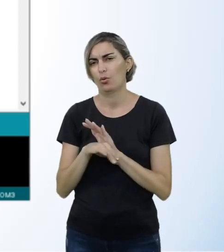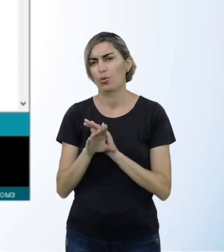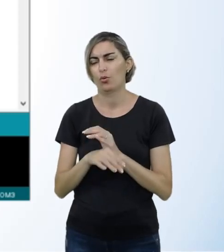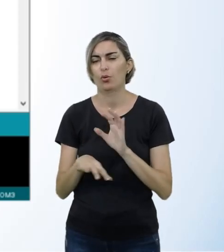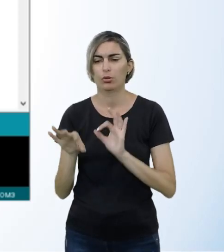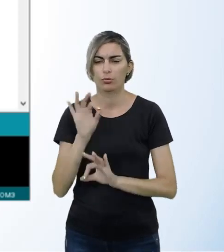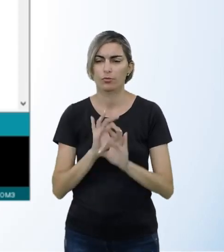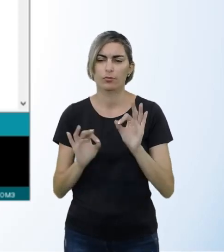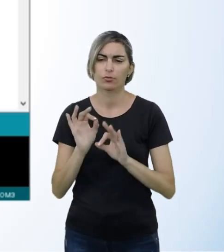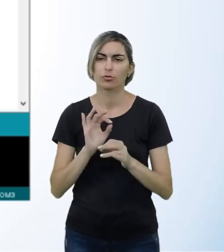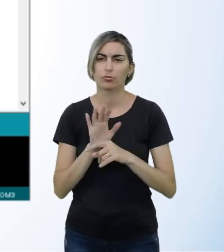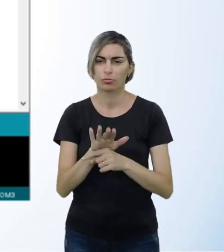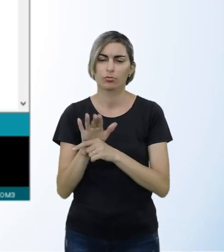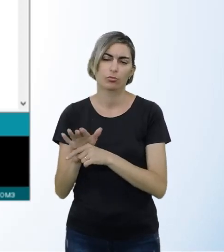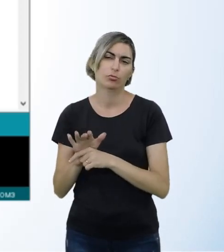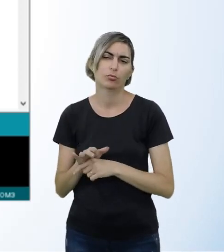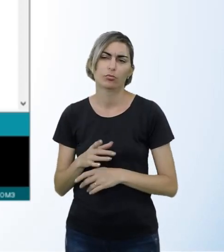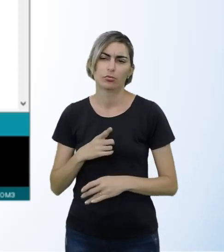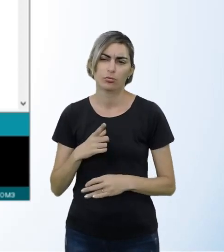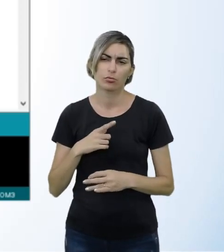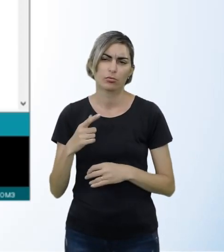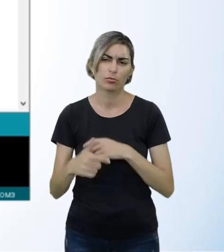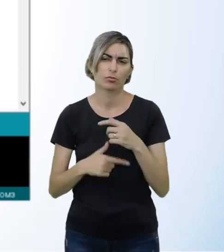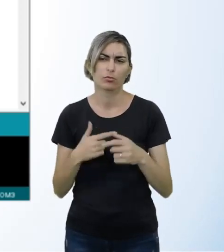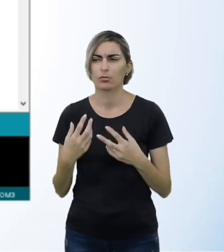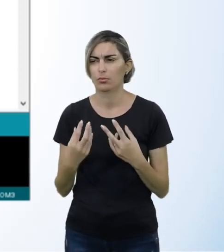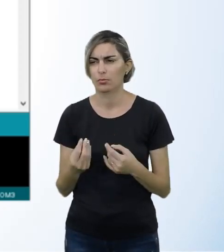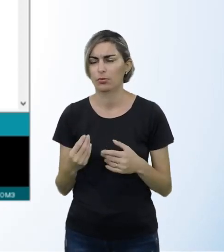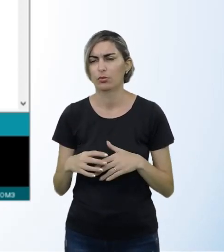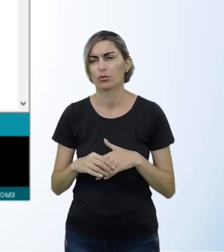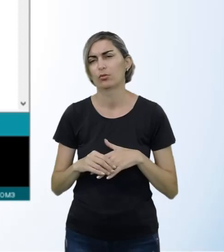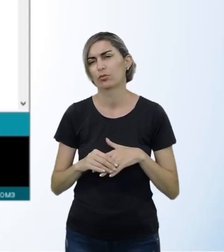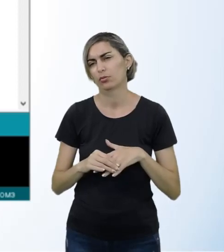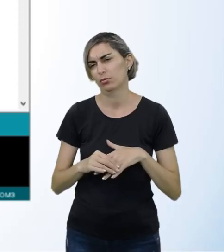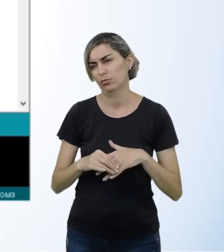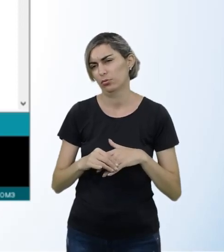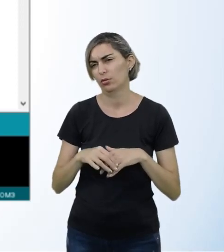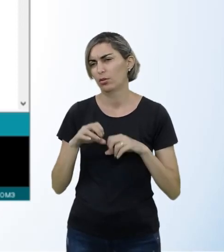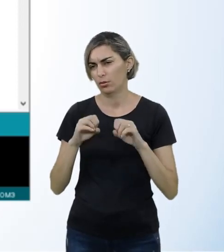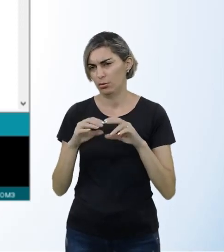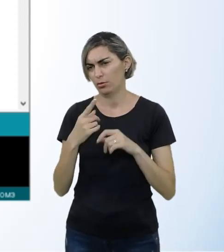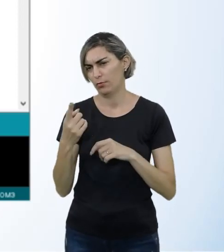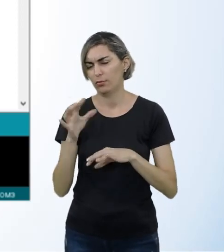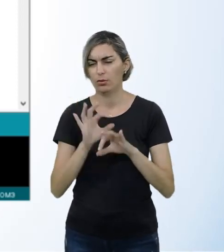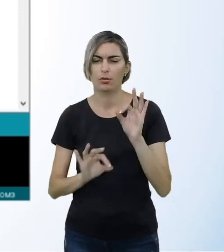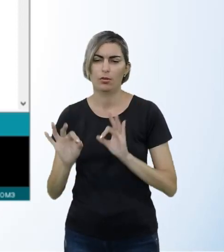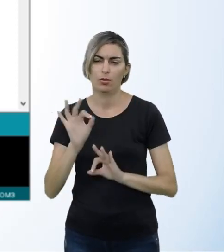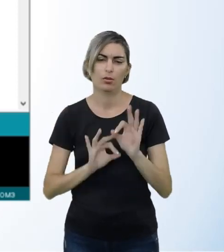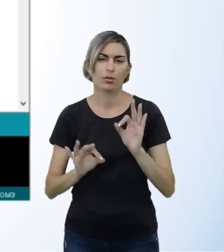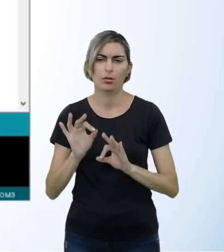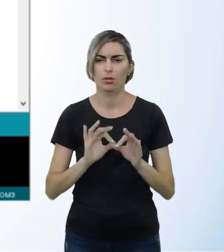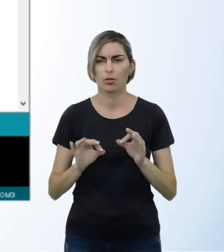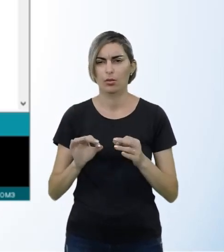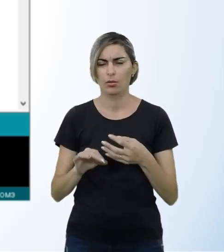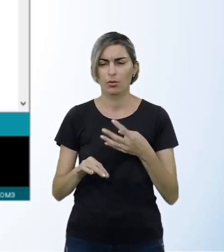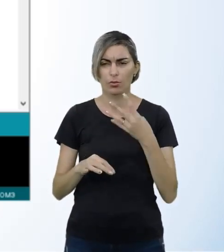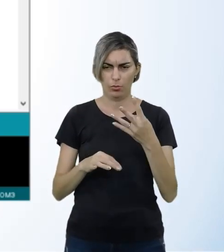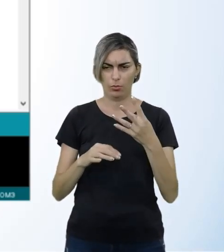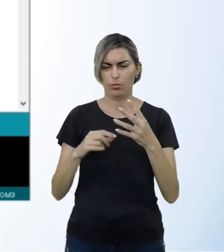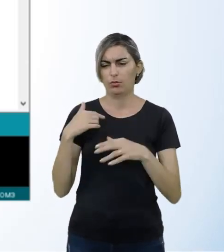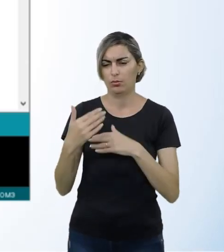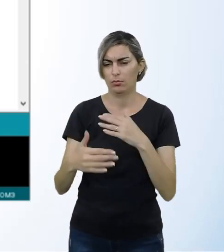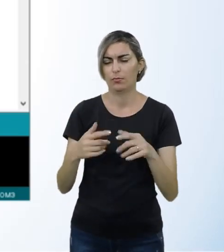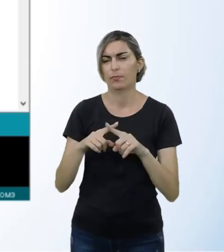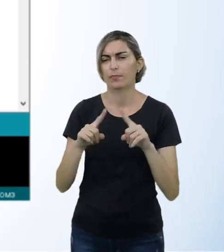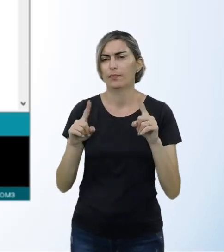escreve, as ferramentas e ajuda. A gente vai trabalhar muito com... Vou ensinar você a fazer a configuração aqui em ferramenta da placa daqui a